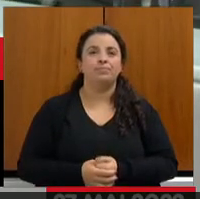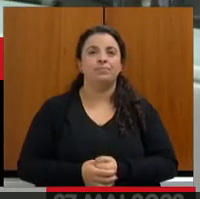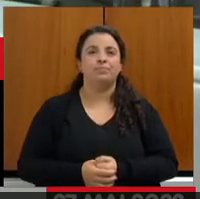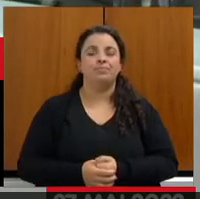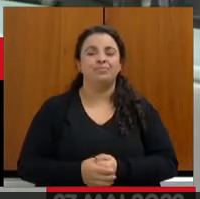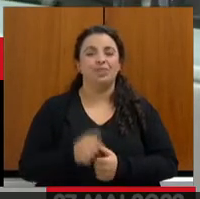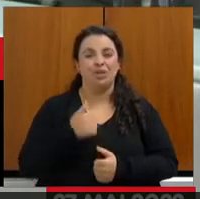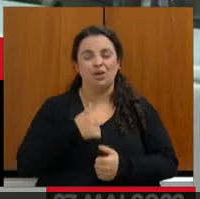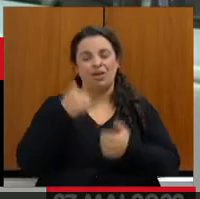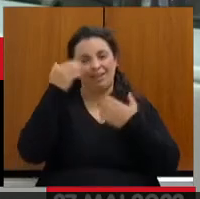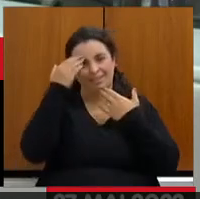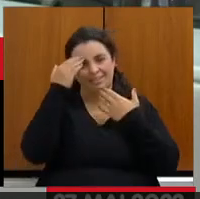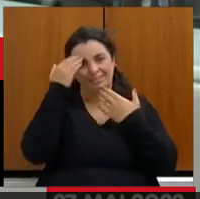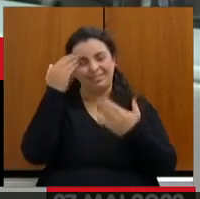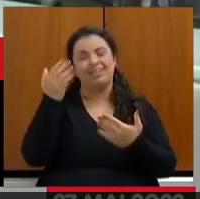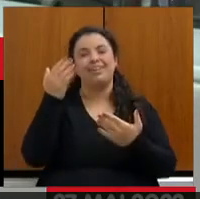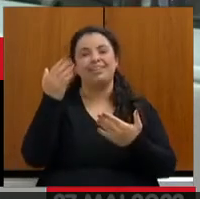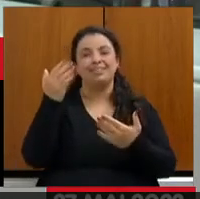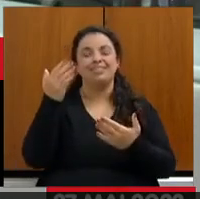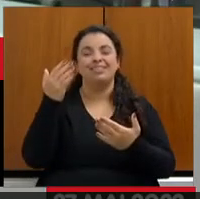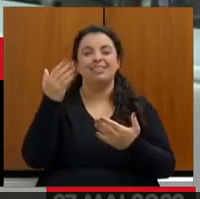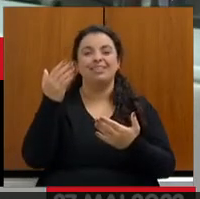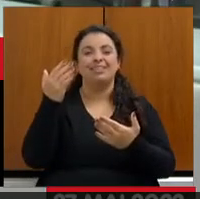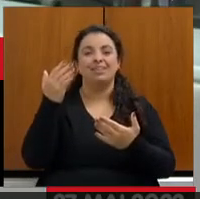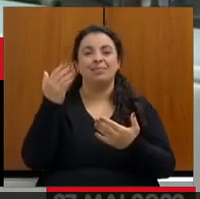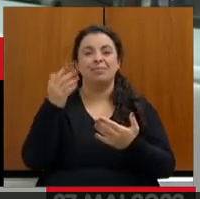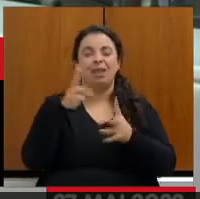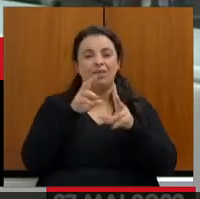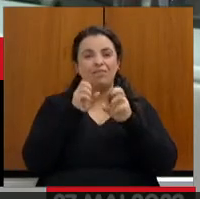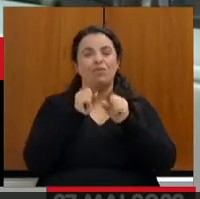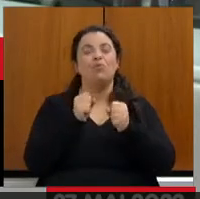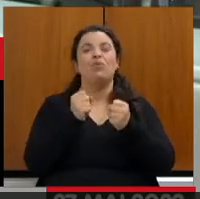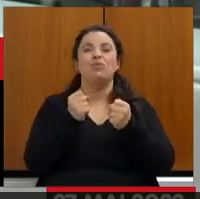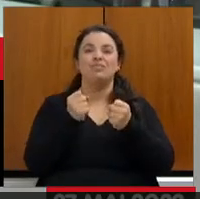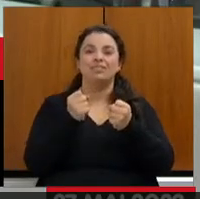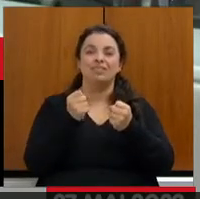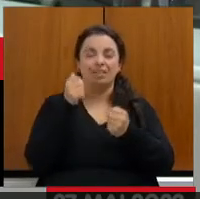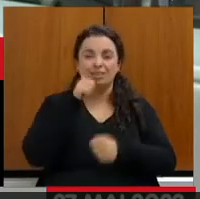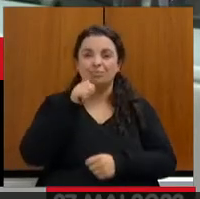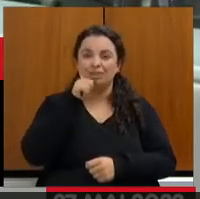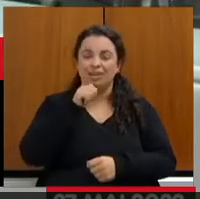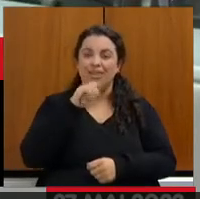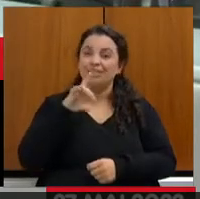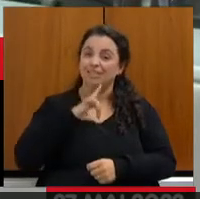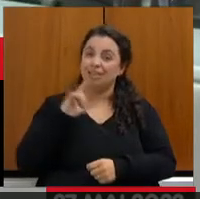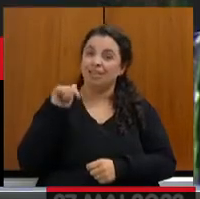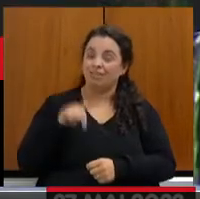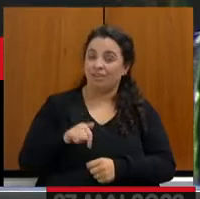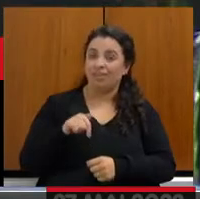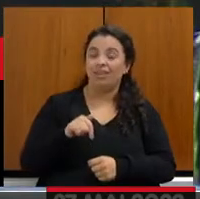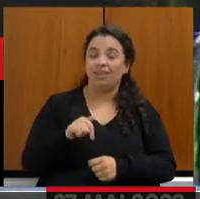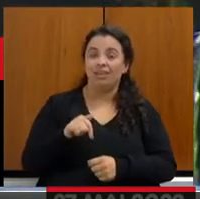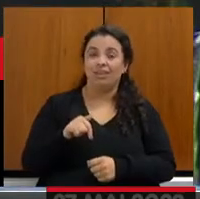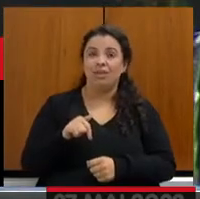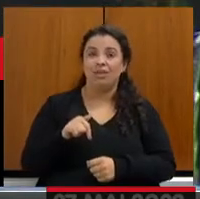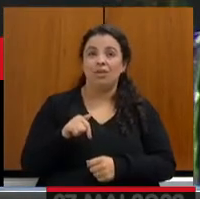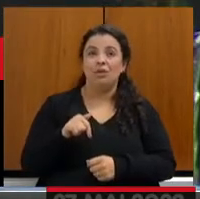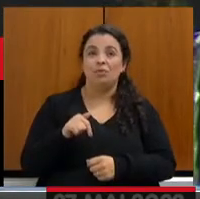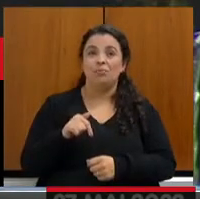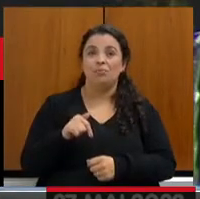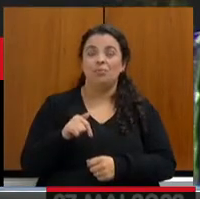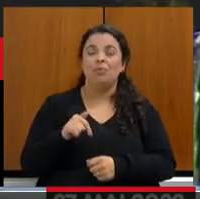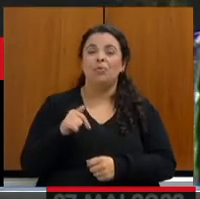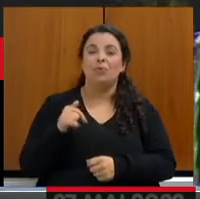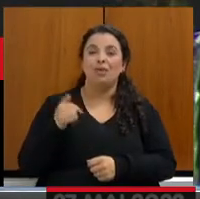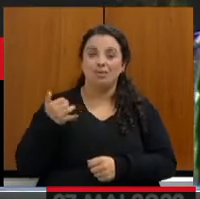E aí eu quero agradecer né agradecer pela força das mulheres que tiveram aqui o transformar